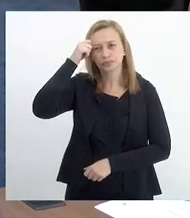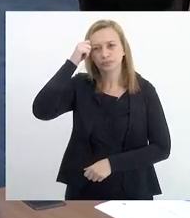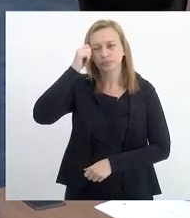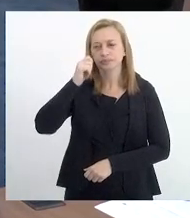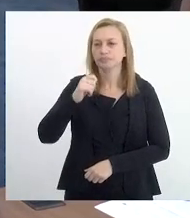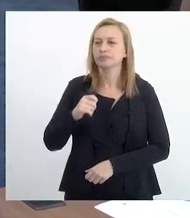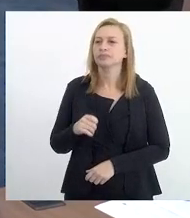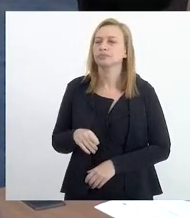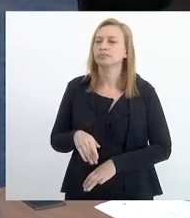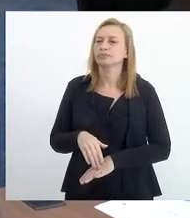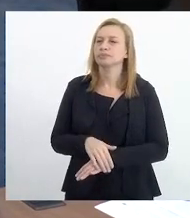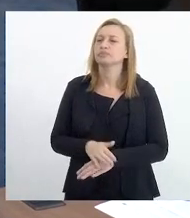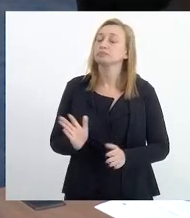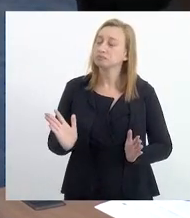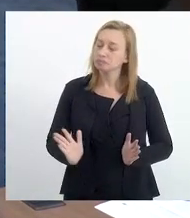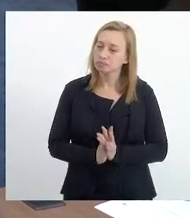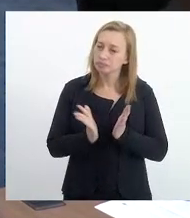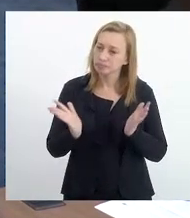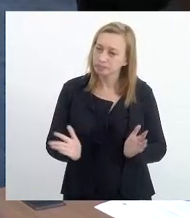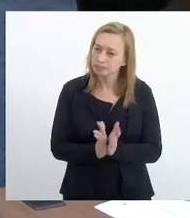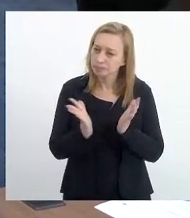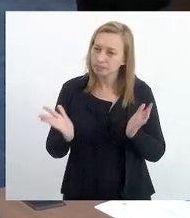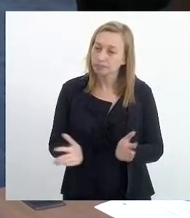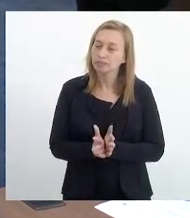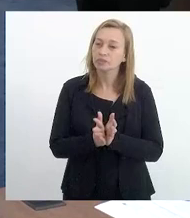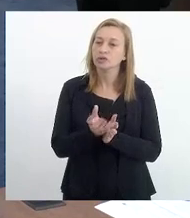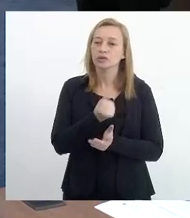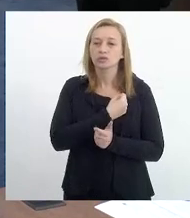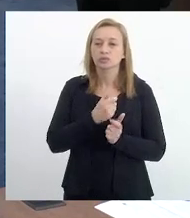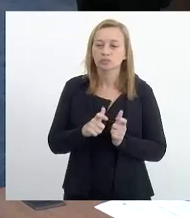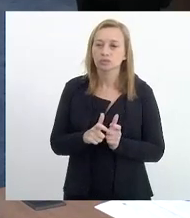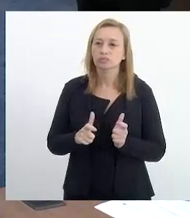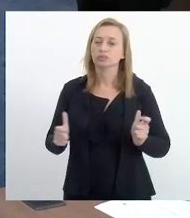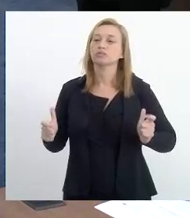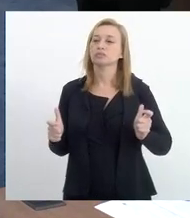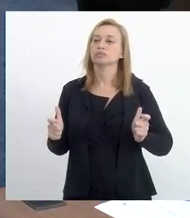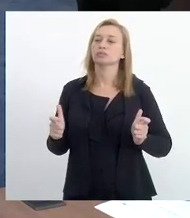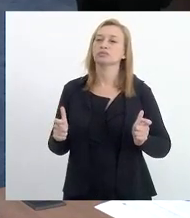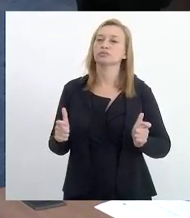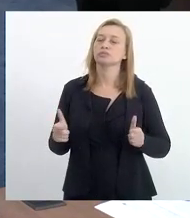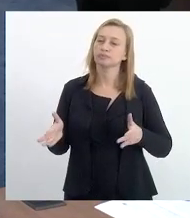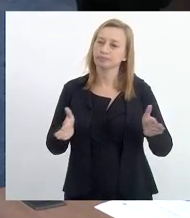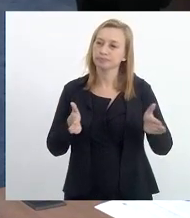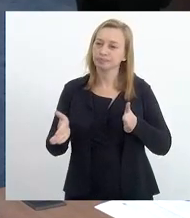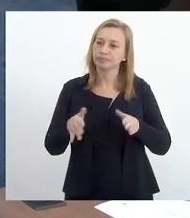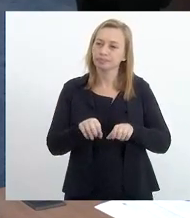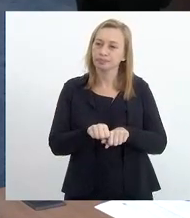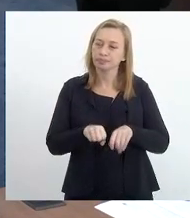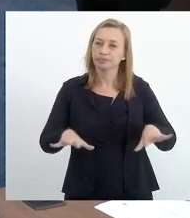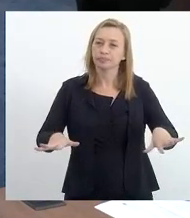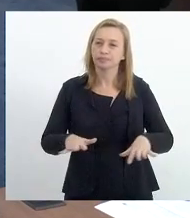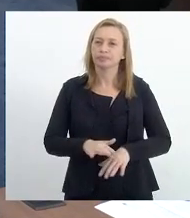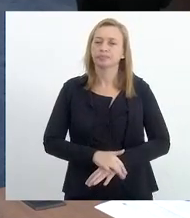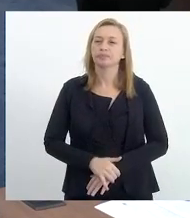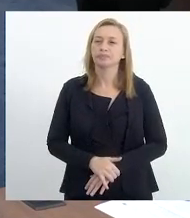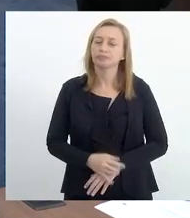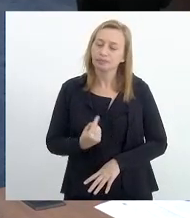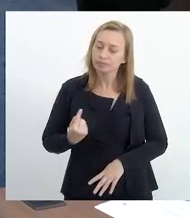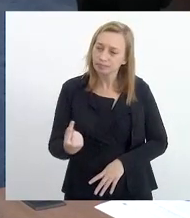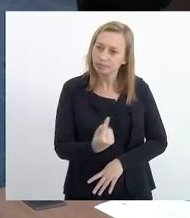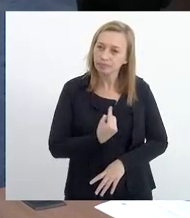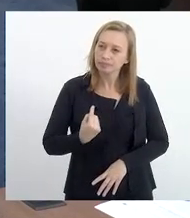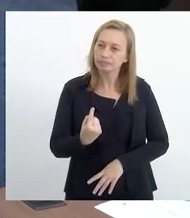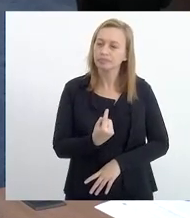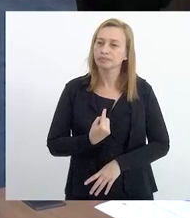condição extrema de pobreza, aumentada e ampliada nesse período de pandemia. Nós